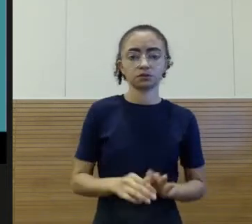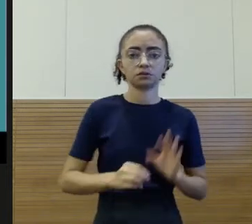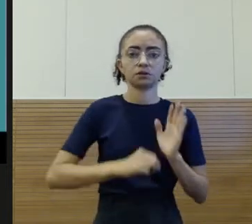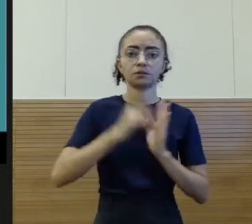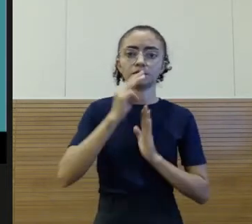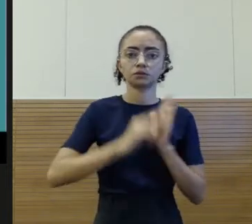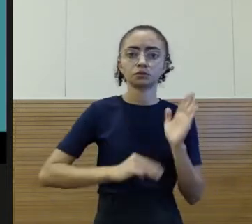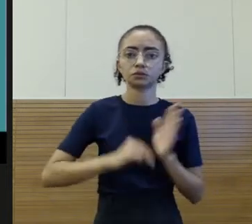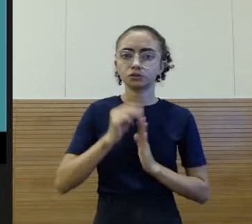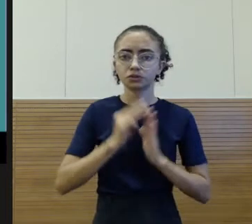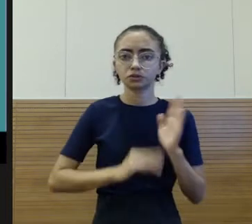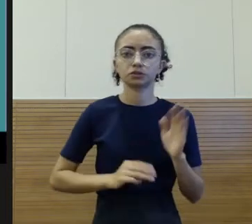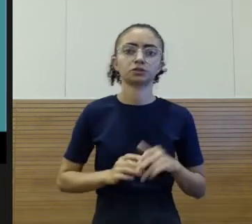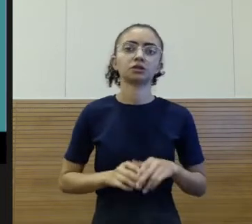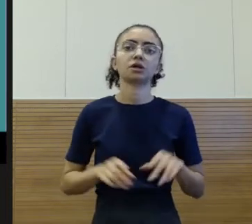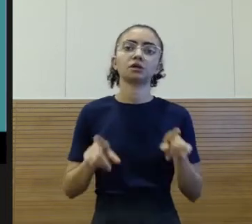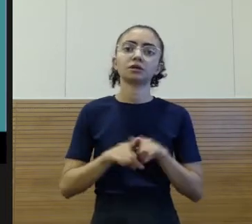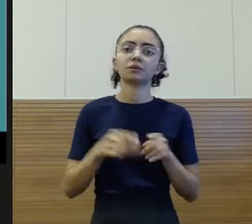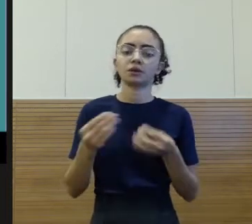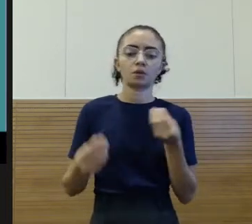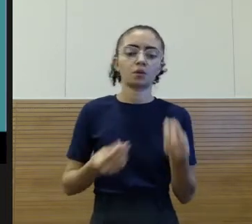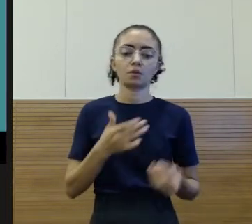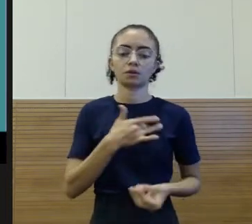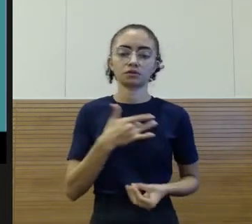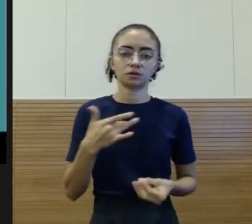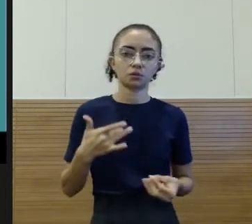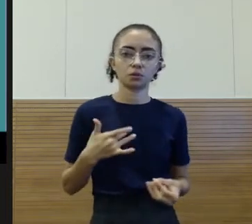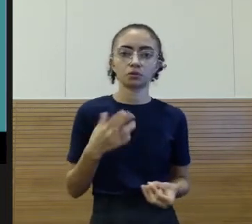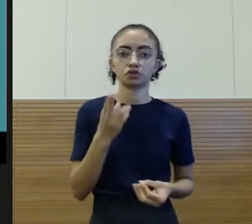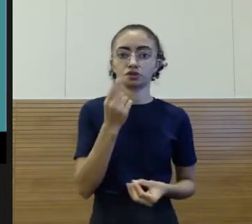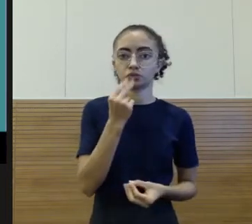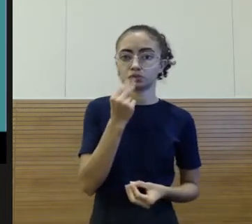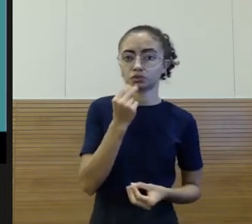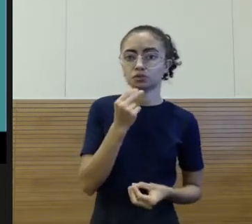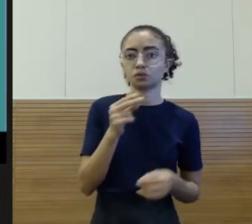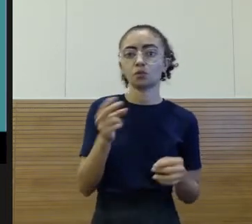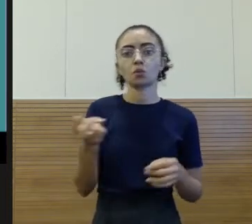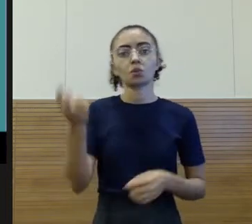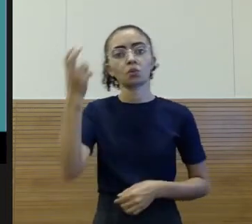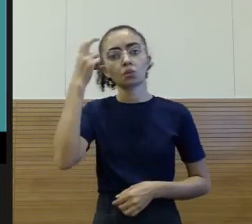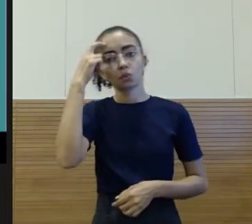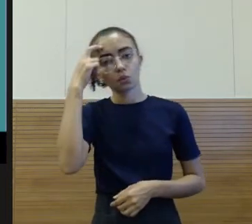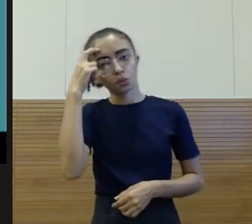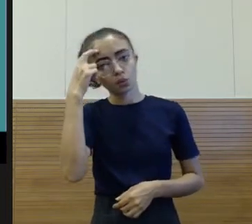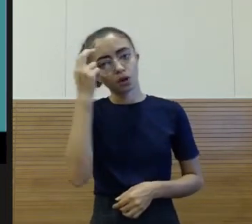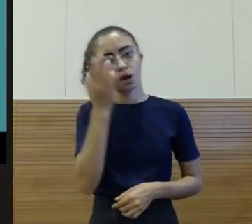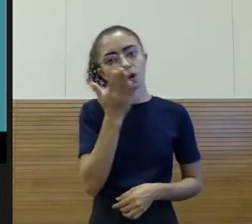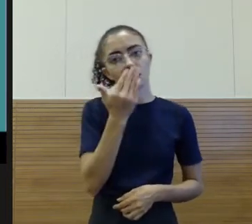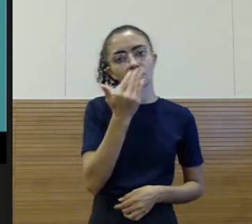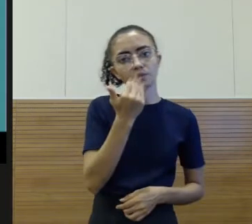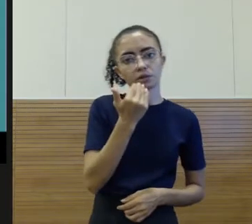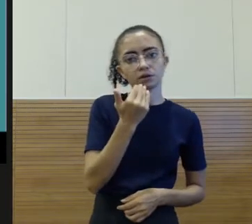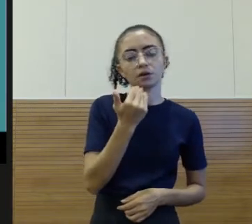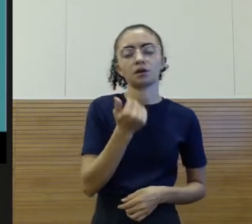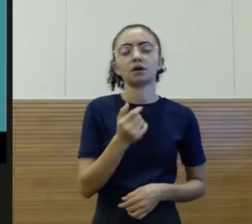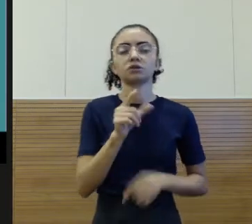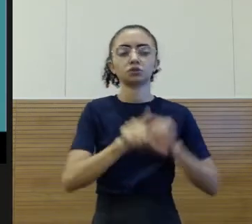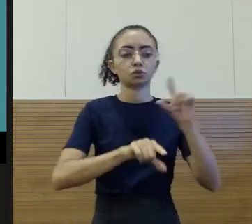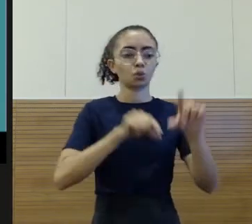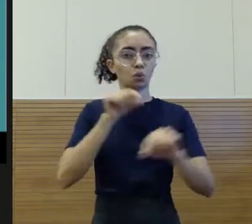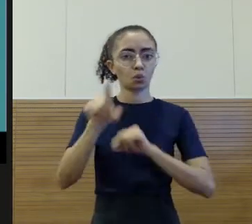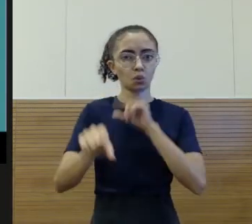análise do contexto, a situação da saúde, a nutrição, cultura alimentar, de preferências alimentares, mas